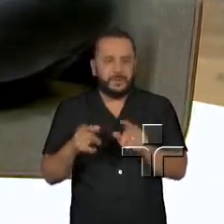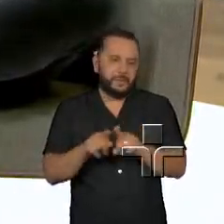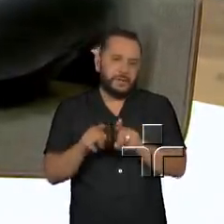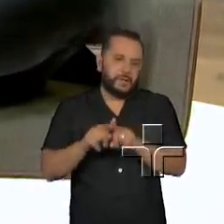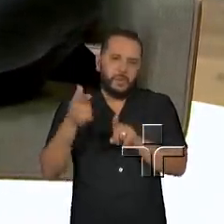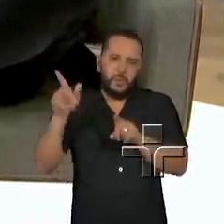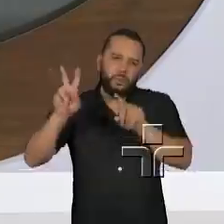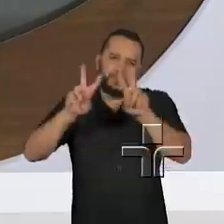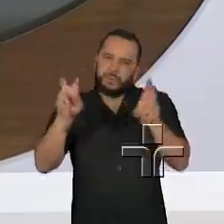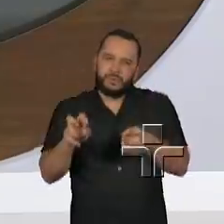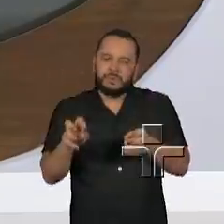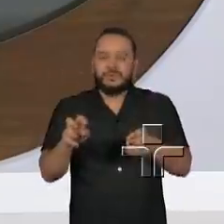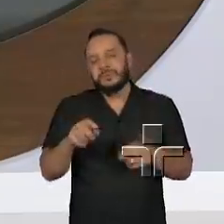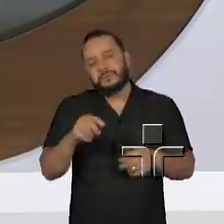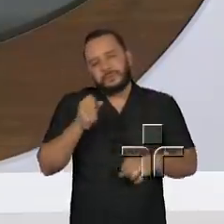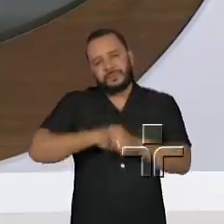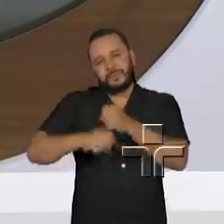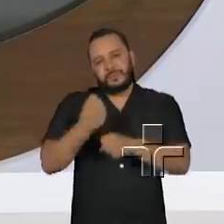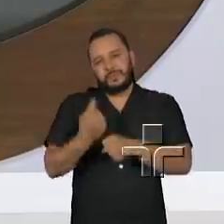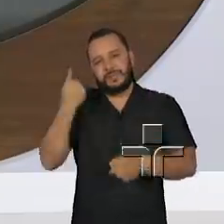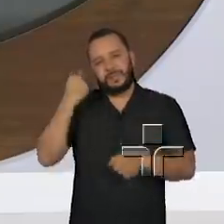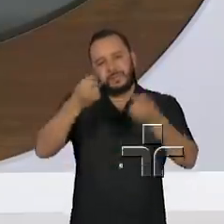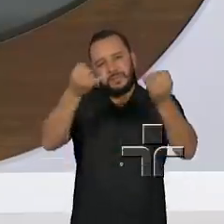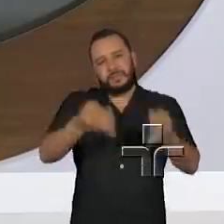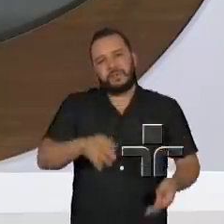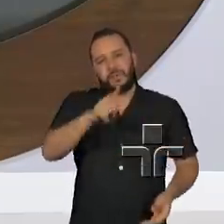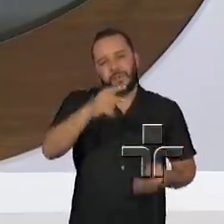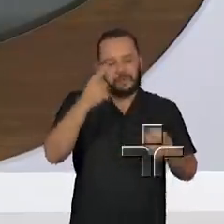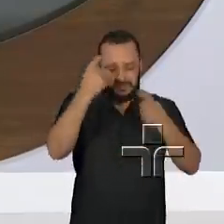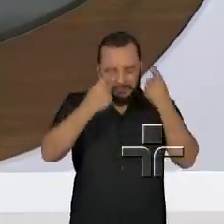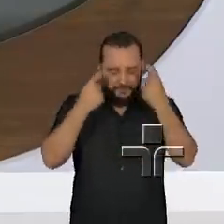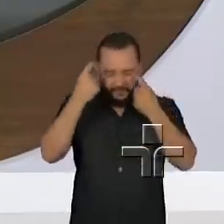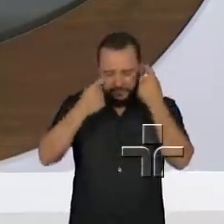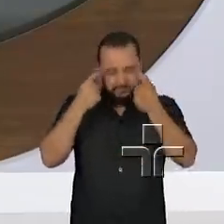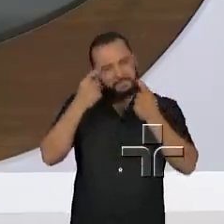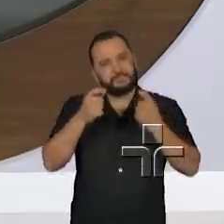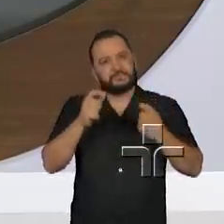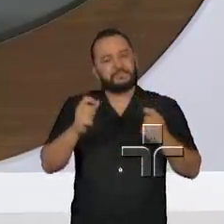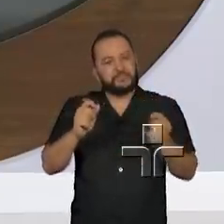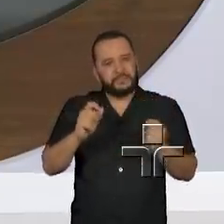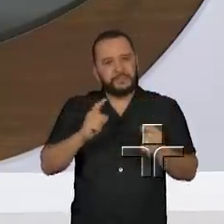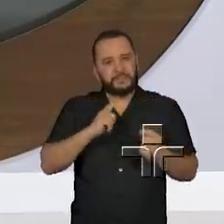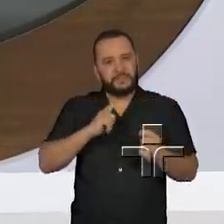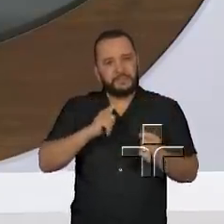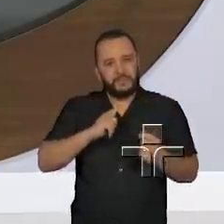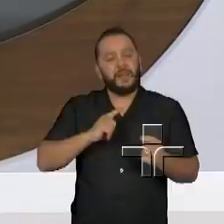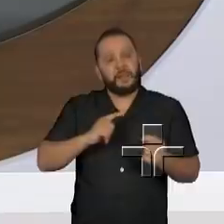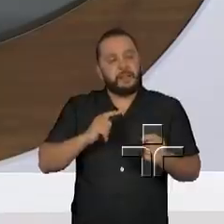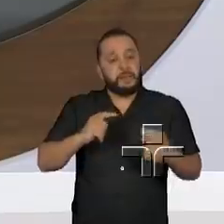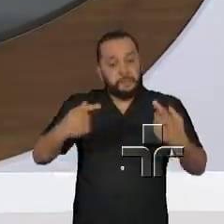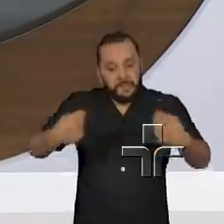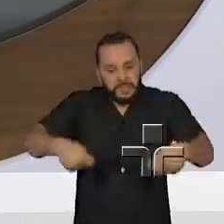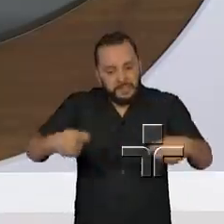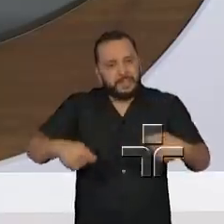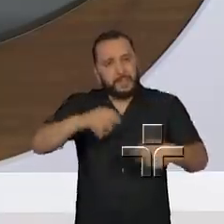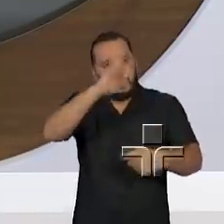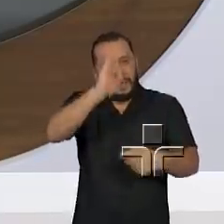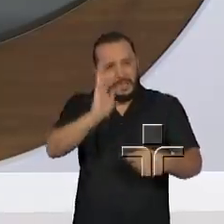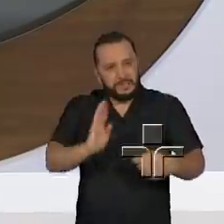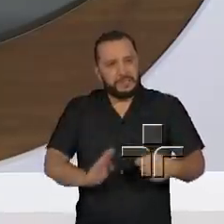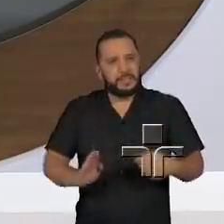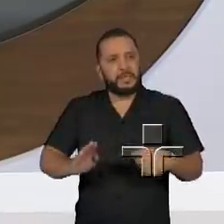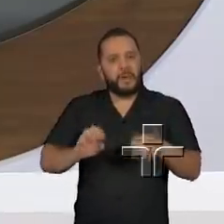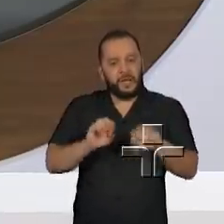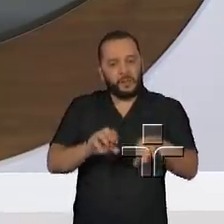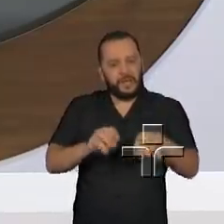ano passado, falando um pouco sobre essa preocupação com uma revolução na educação. Você diz que o Brasil precisa de 9